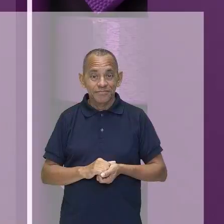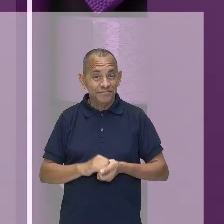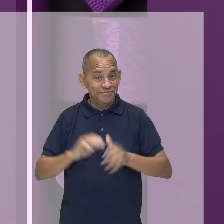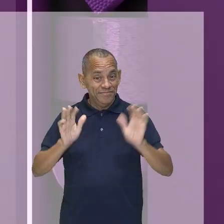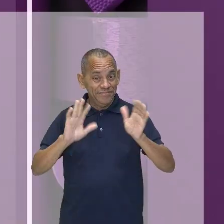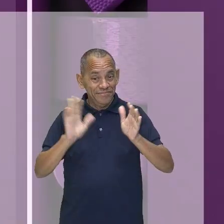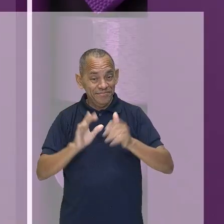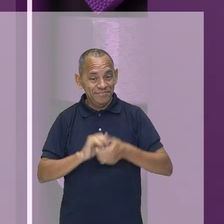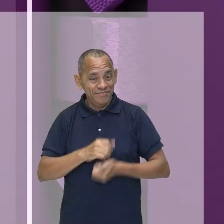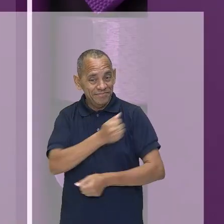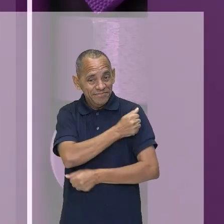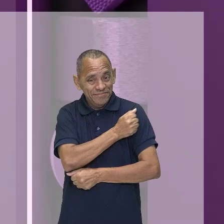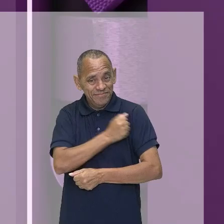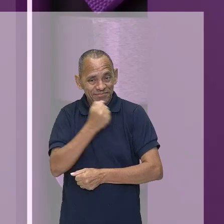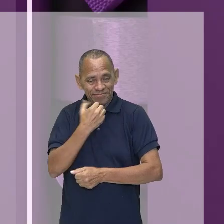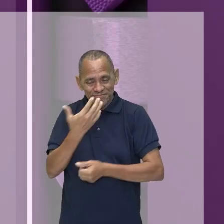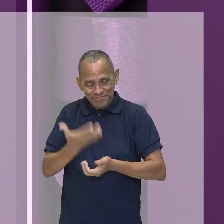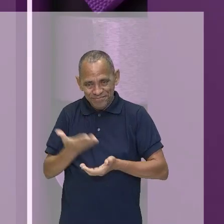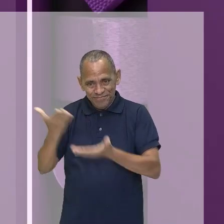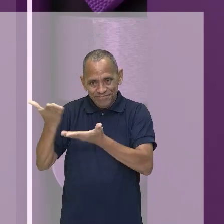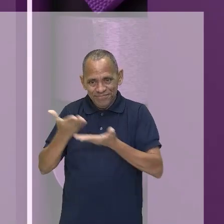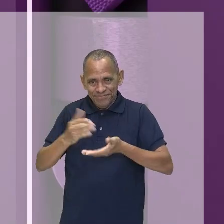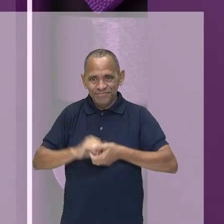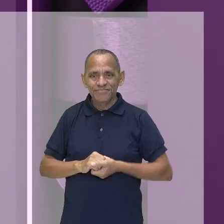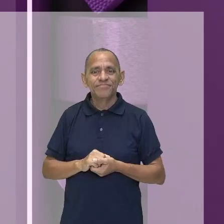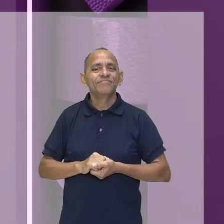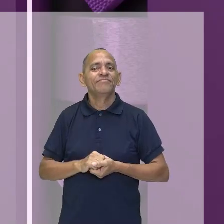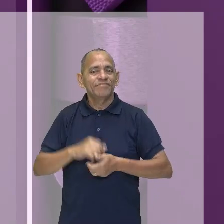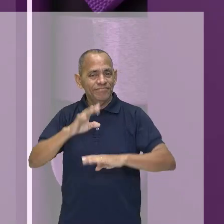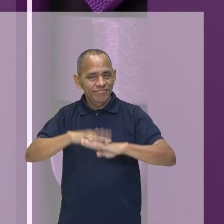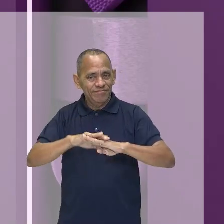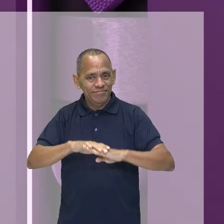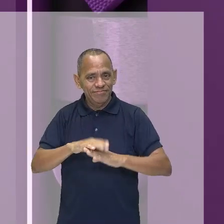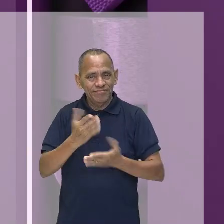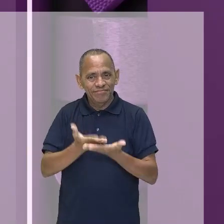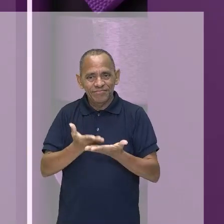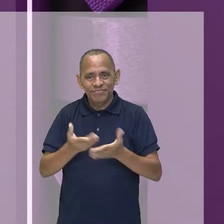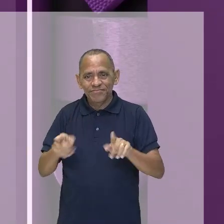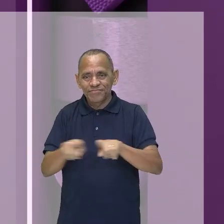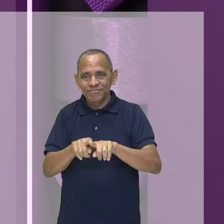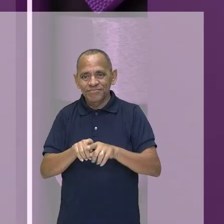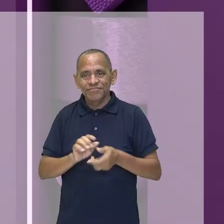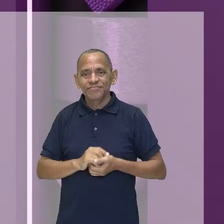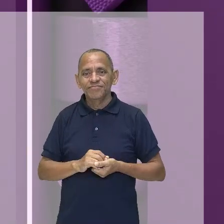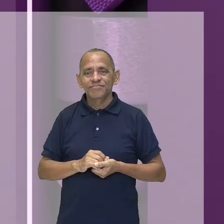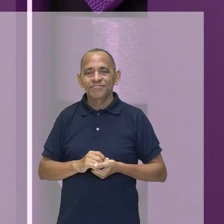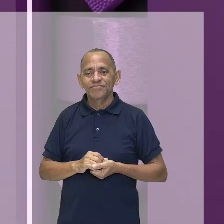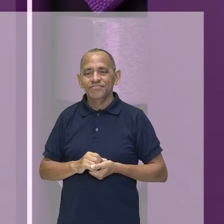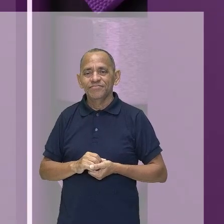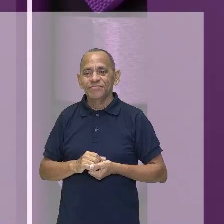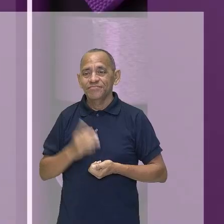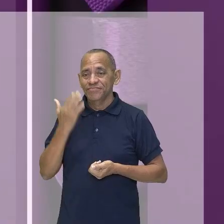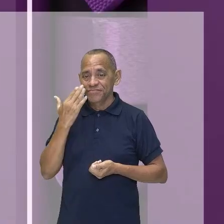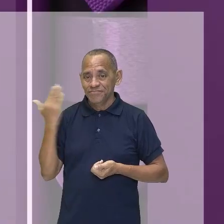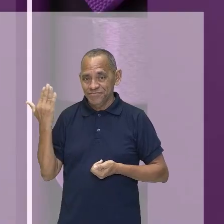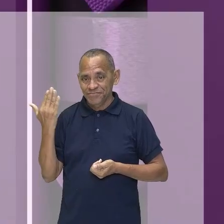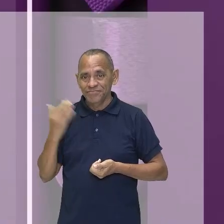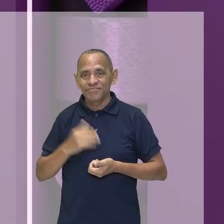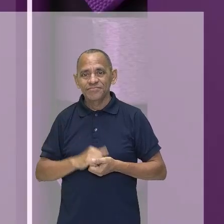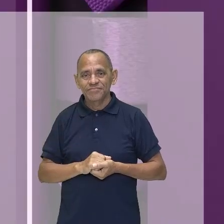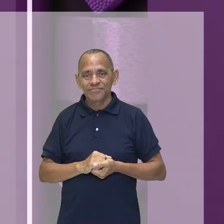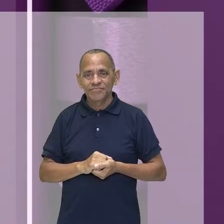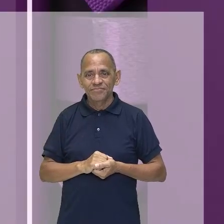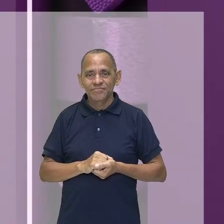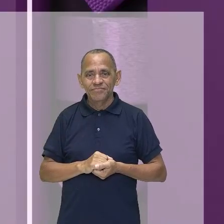Olá, sejam bem-vindos a mais uma aula do Componente de Matemática. Estarei aqui com vocês, professora Valcineide Malta.